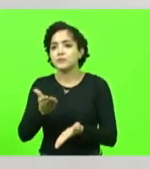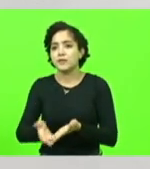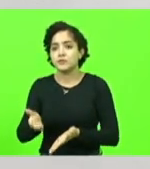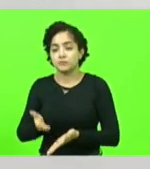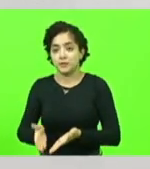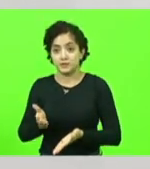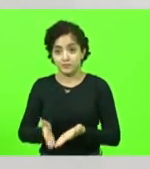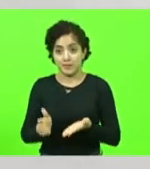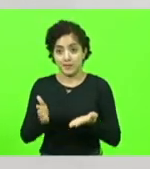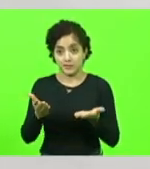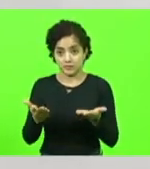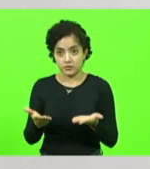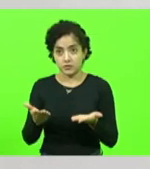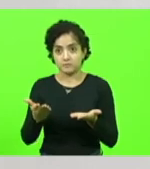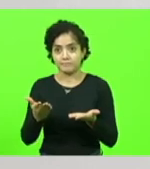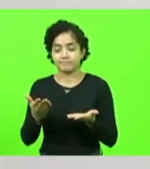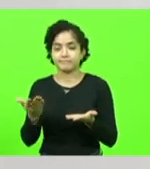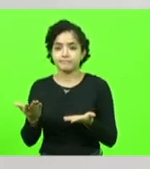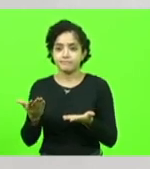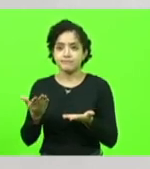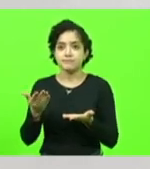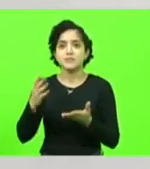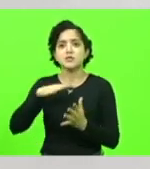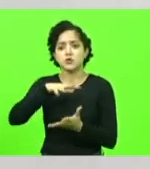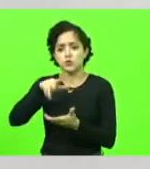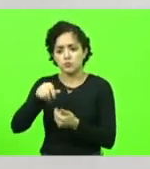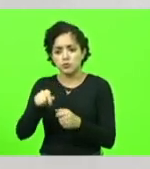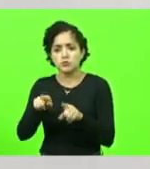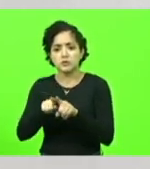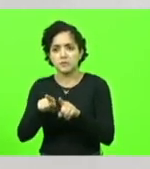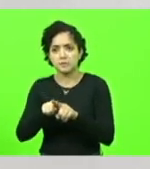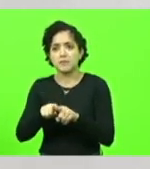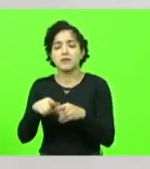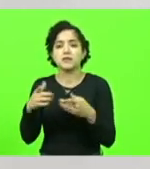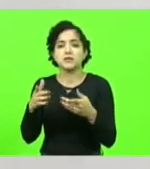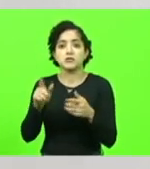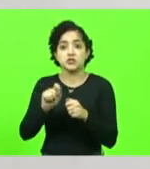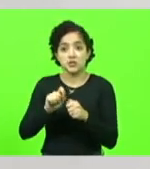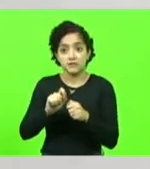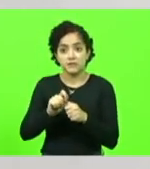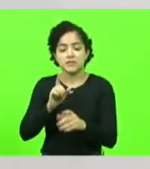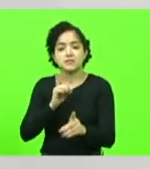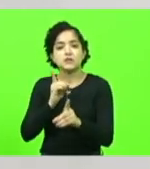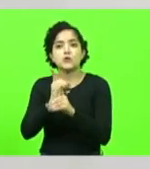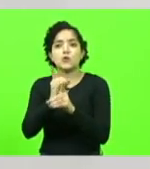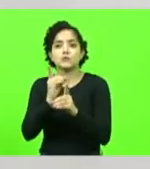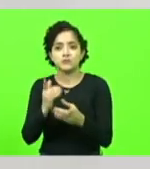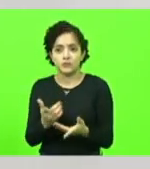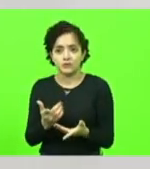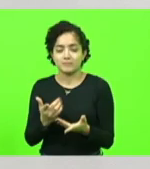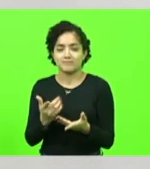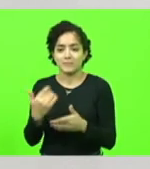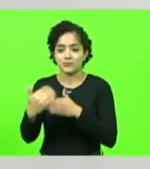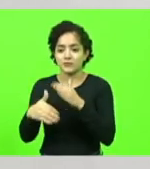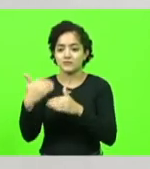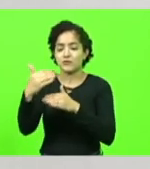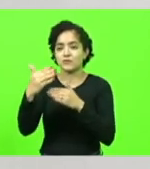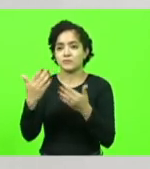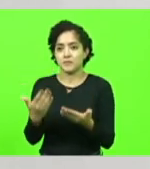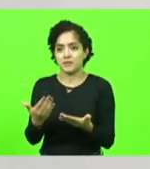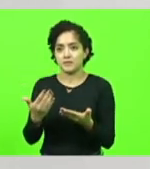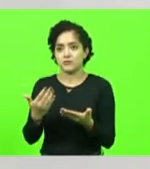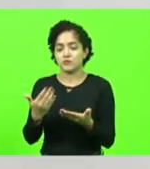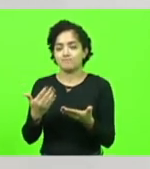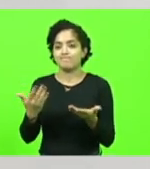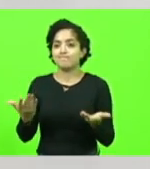de estarmos tomando soluções que o resto do mundo já fez, já adotou e, por isso, encontrou o caminho da prosperidade. O Brasil é isso. É